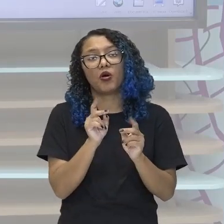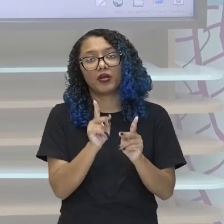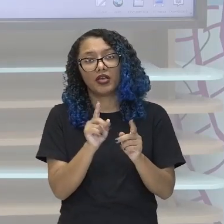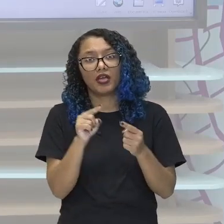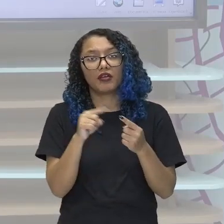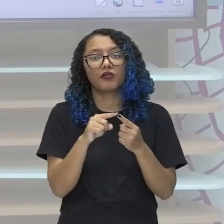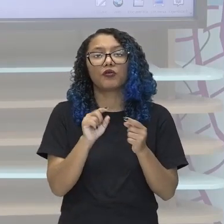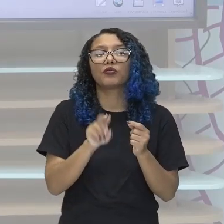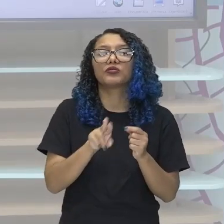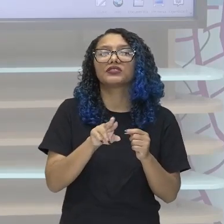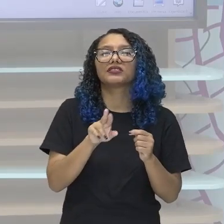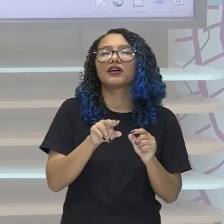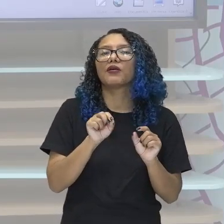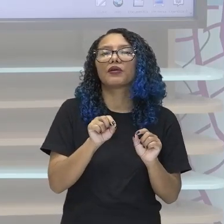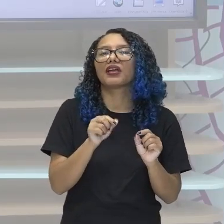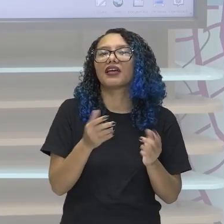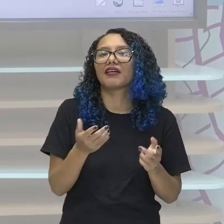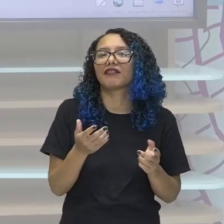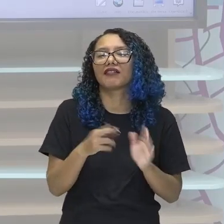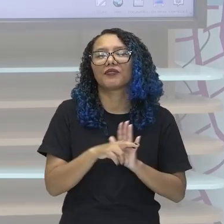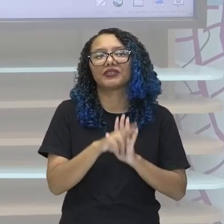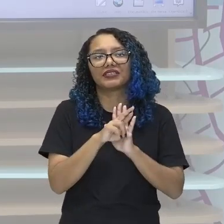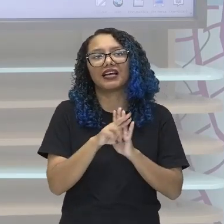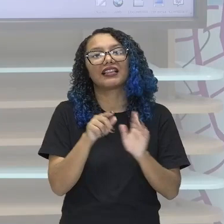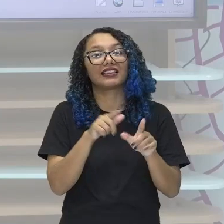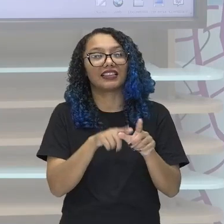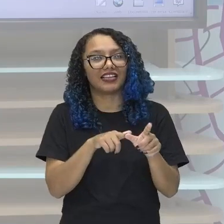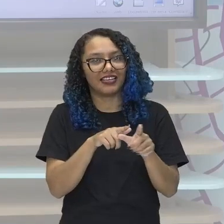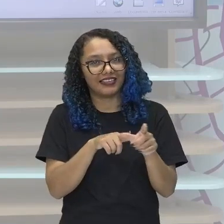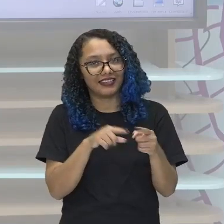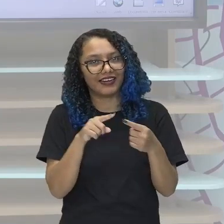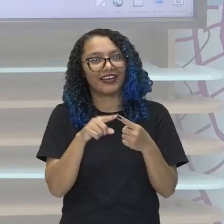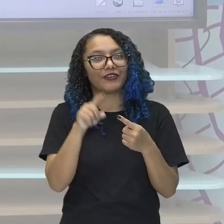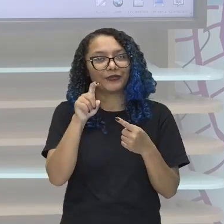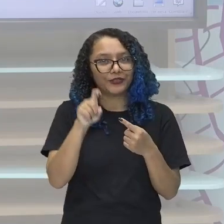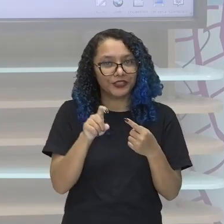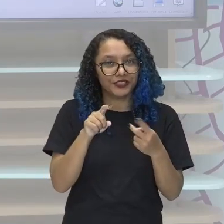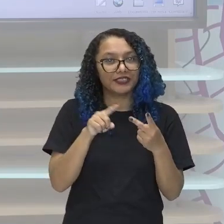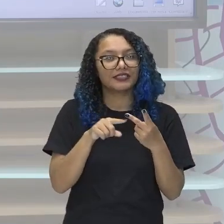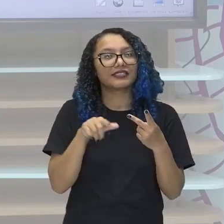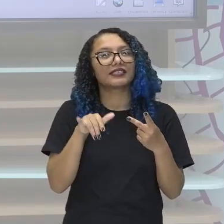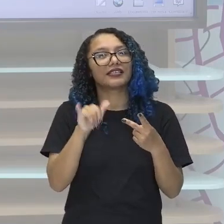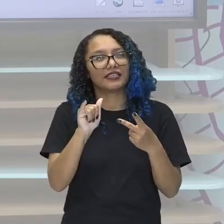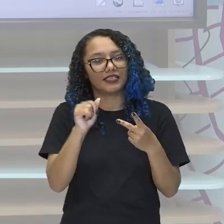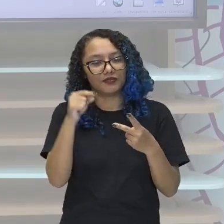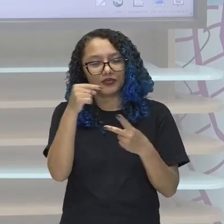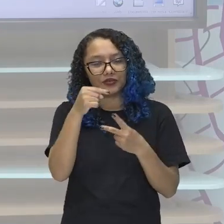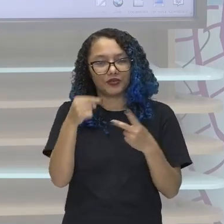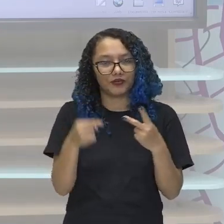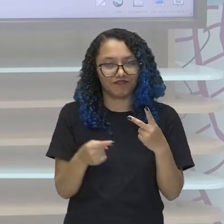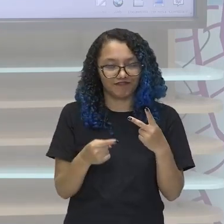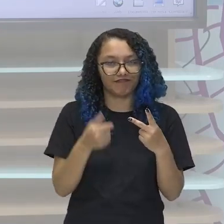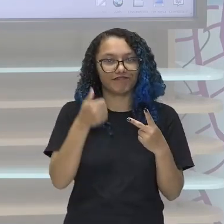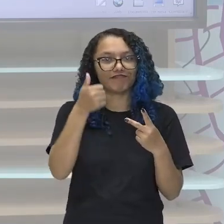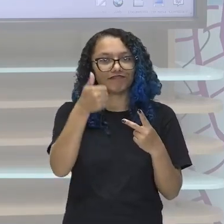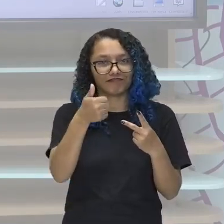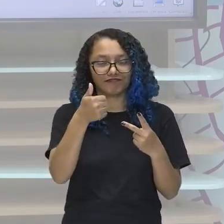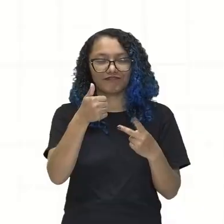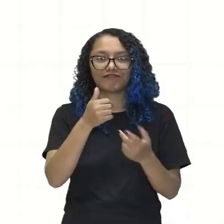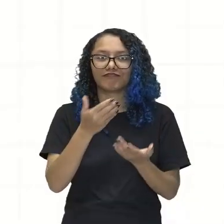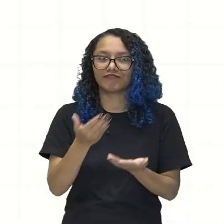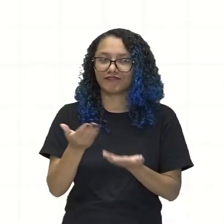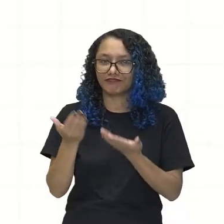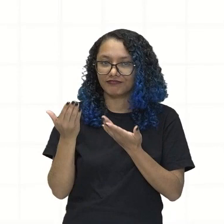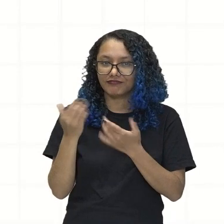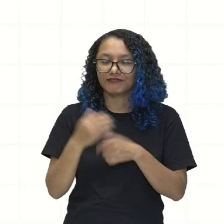e o outro vai ser y. Esses são os meus dois números naturais. Então, vamos escrever,